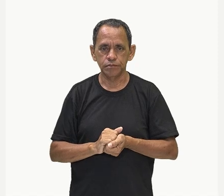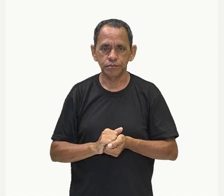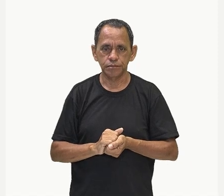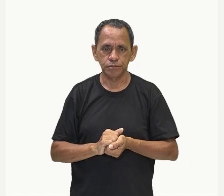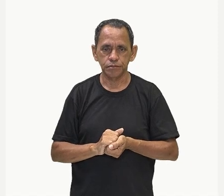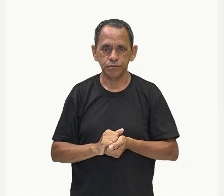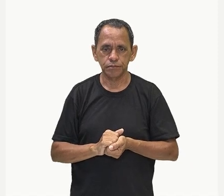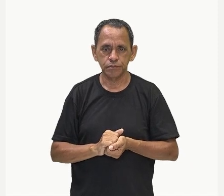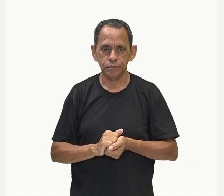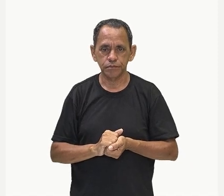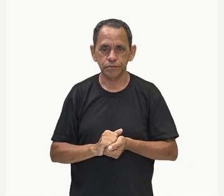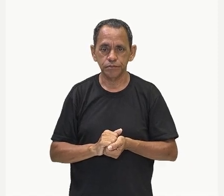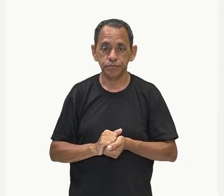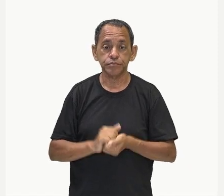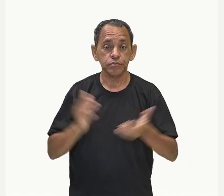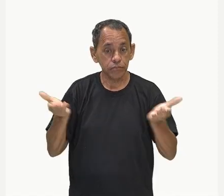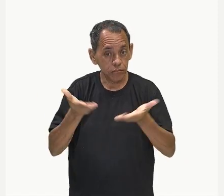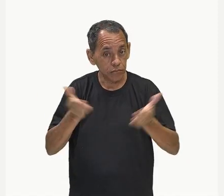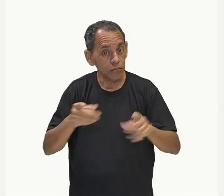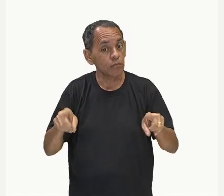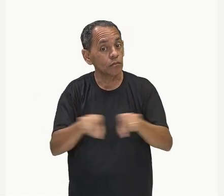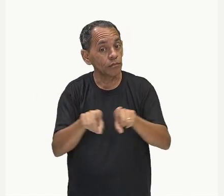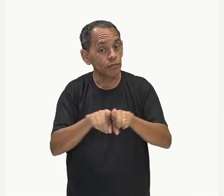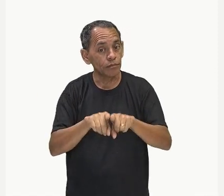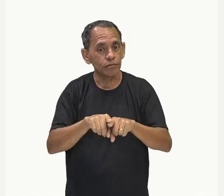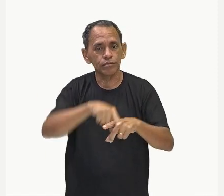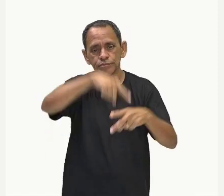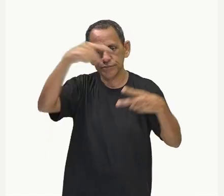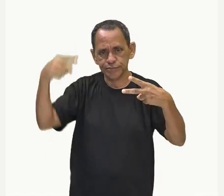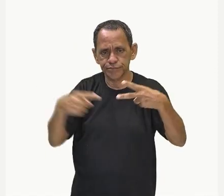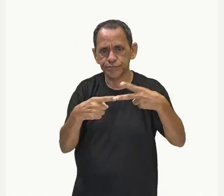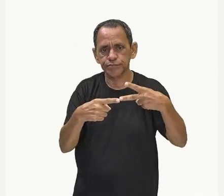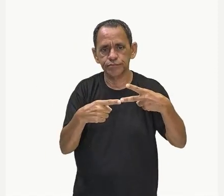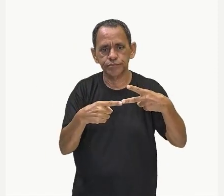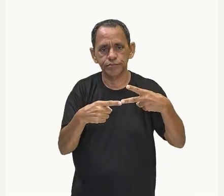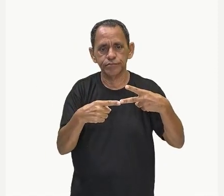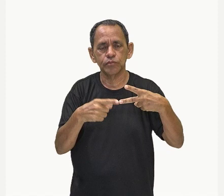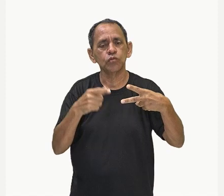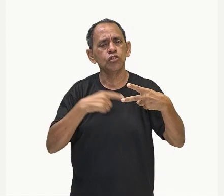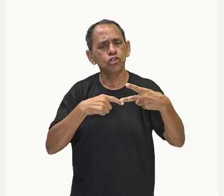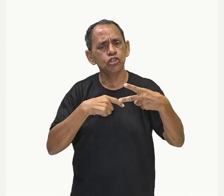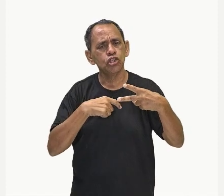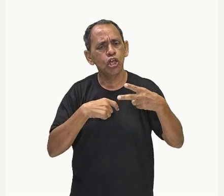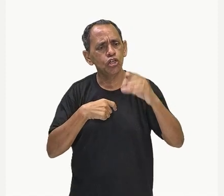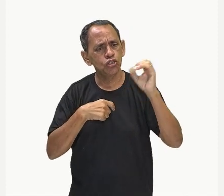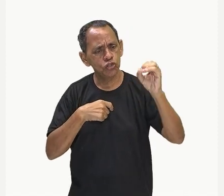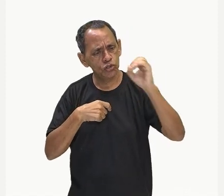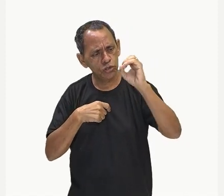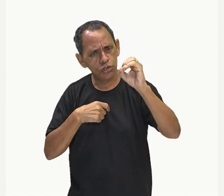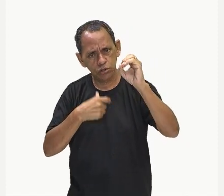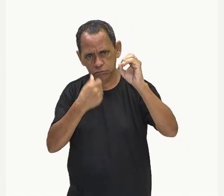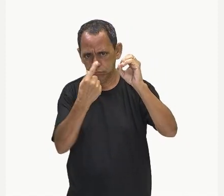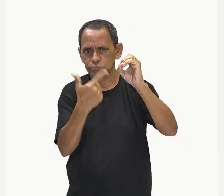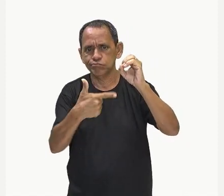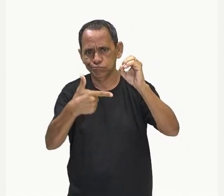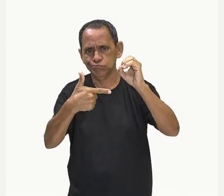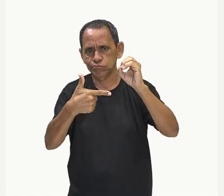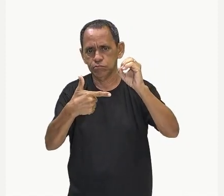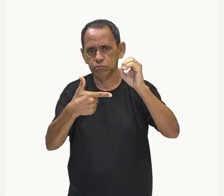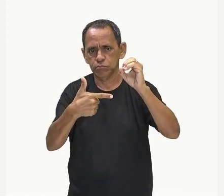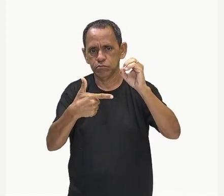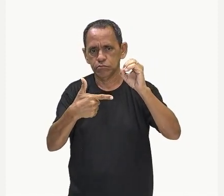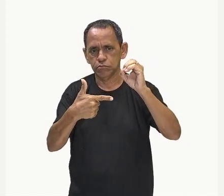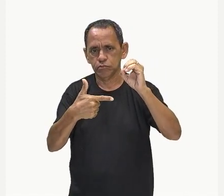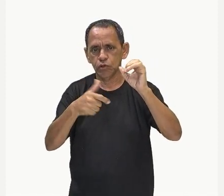Ok? A mesma coisa vale aqui, ó, para segundo, ó. São 2 zeros. Então, aqui, ó, 1, 2.